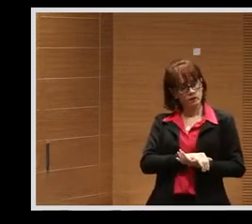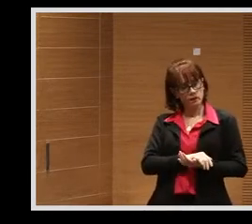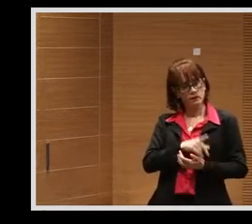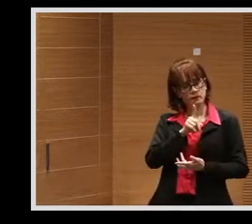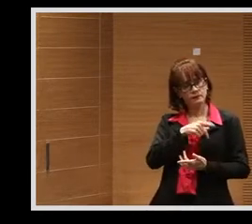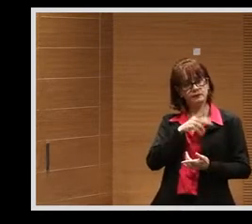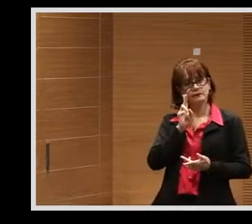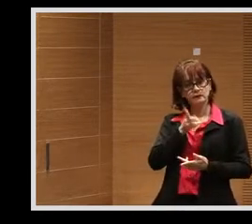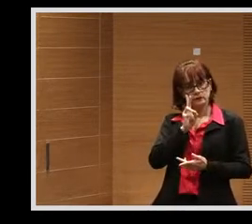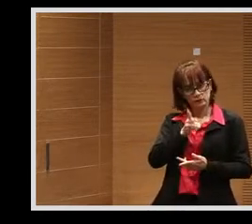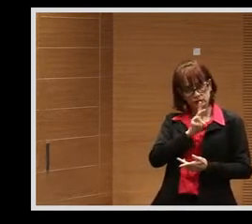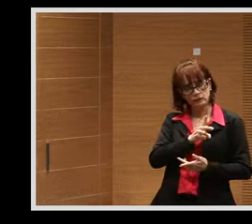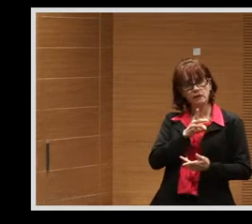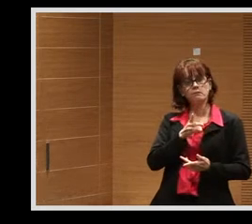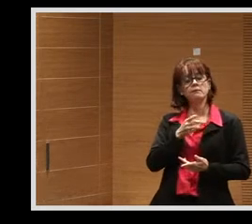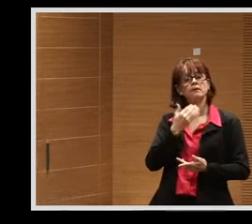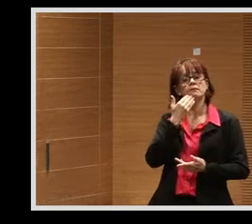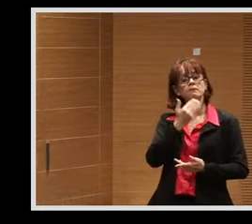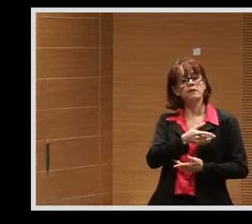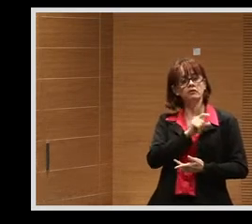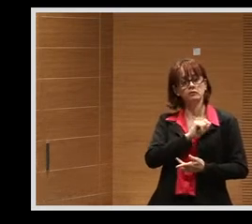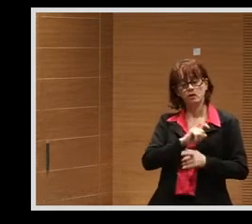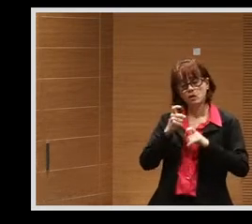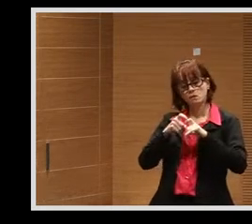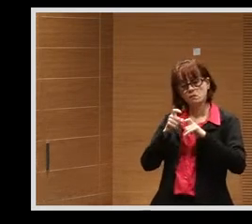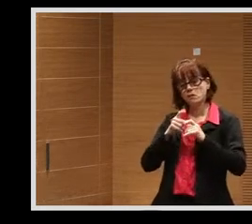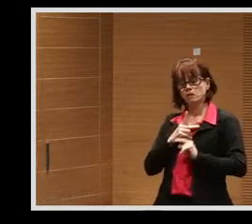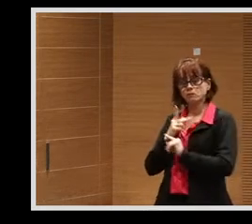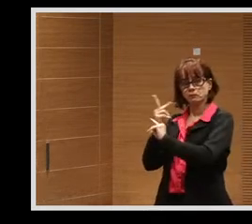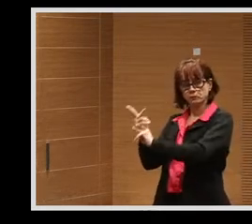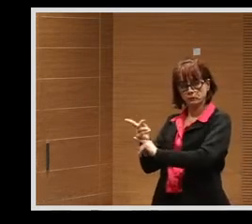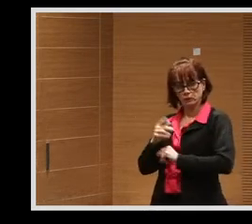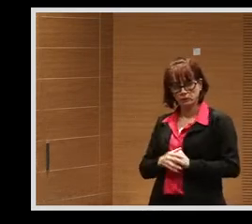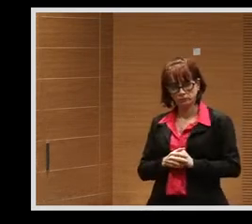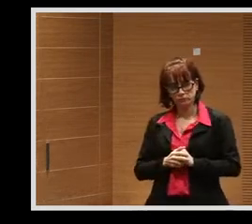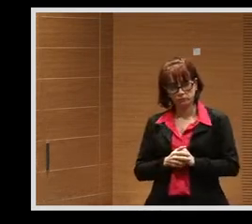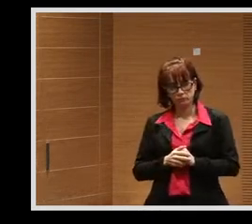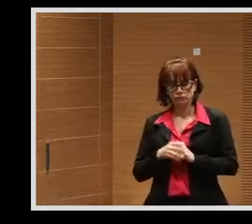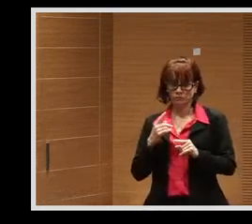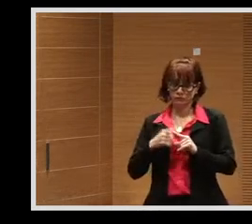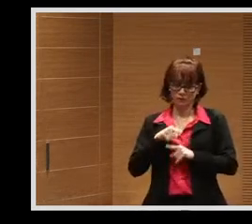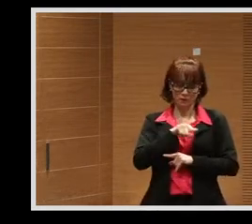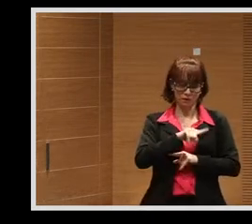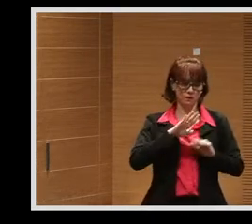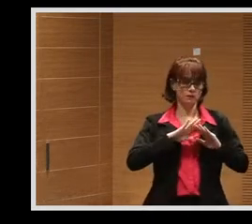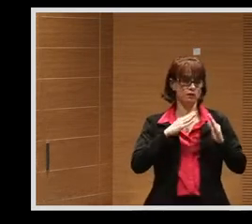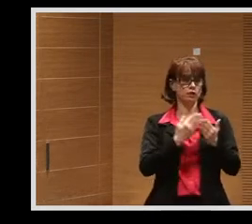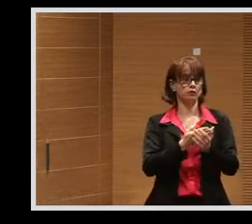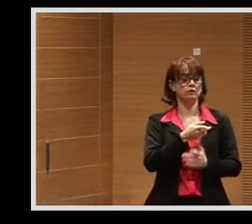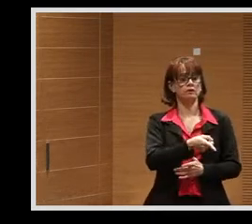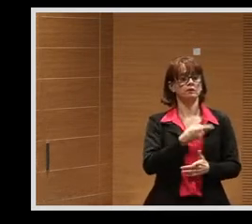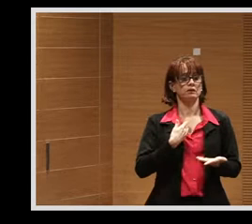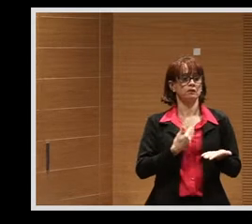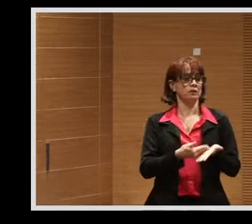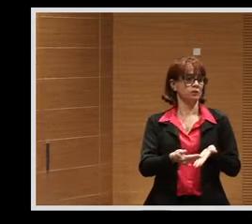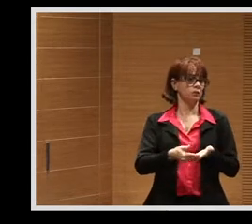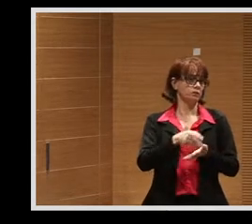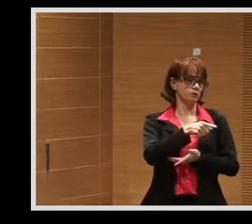Novo Hamburgo, e eu acredito que em vários outros lugares, a porta de entrada das crianças nas cadeias de